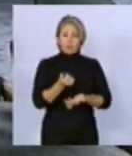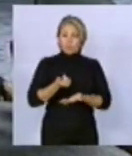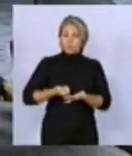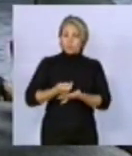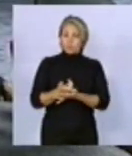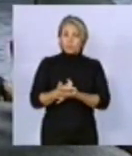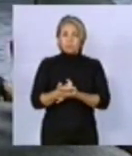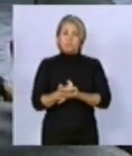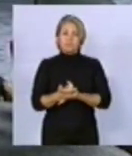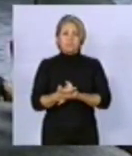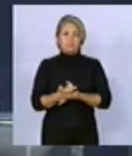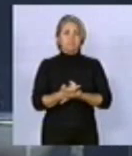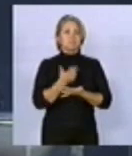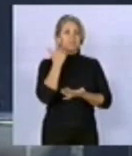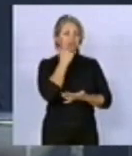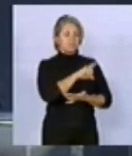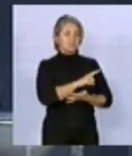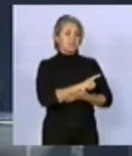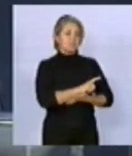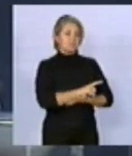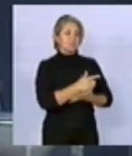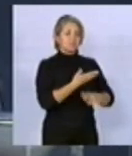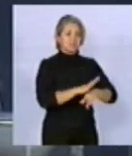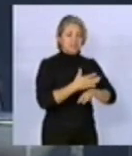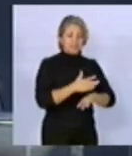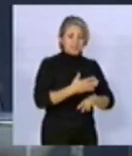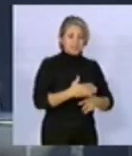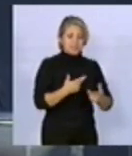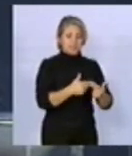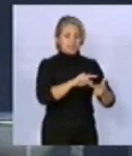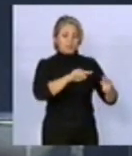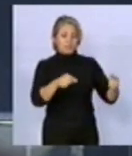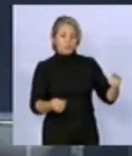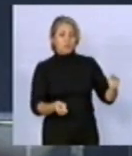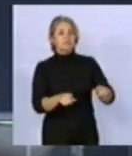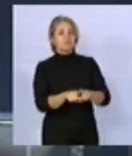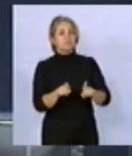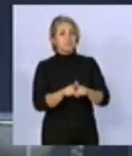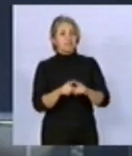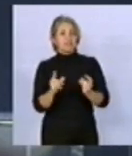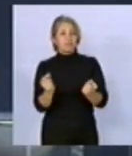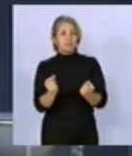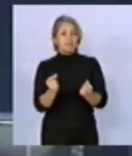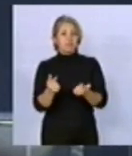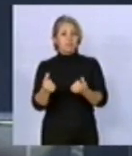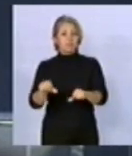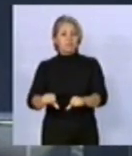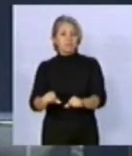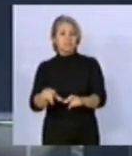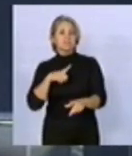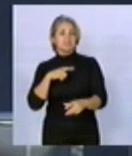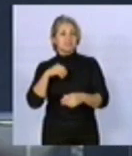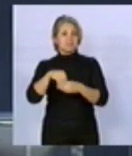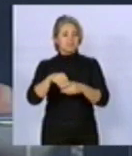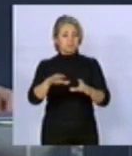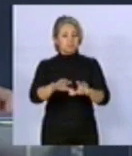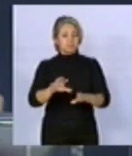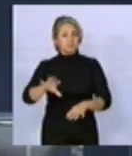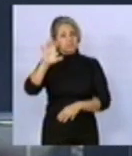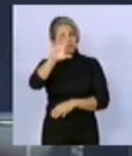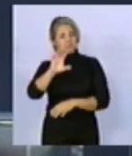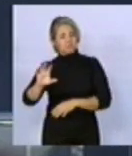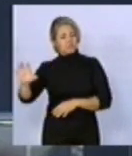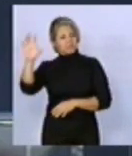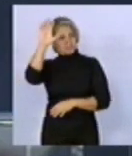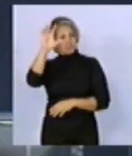de um hectare de cana hoje e outro são as margens negativas que nós temos no setor em diversas regiões o